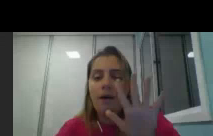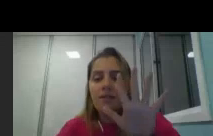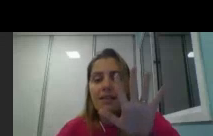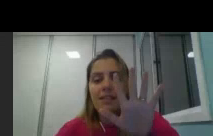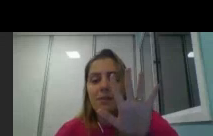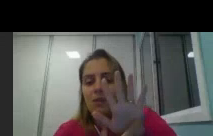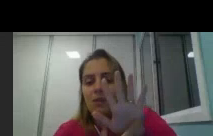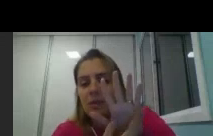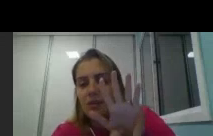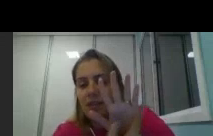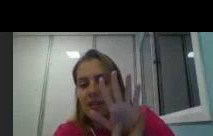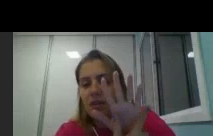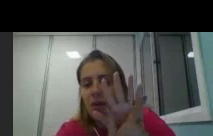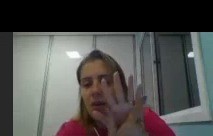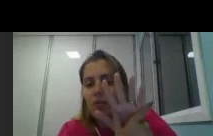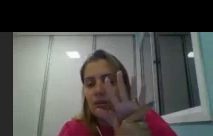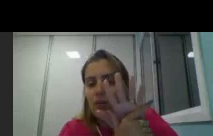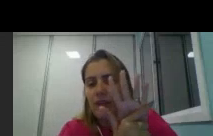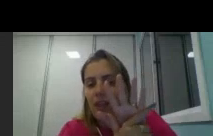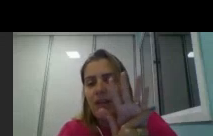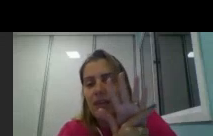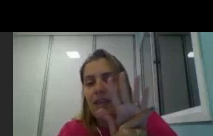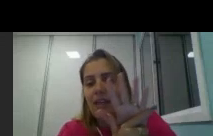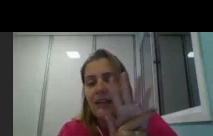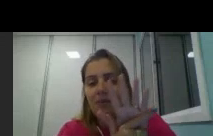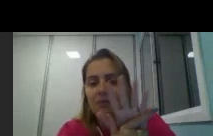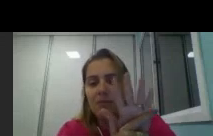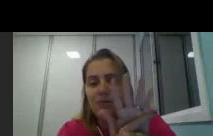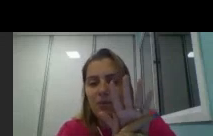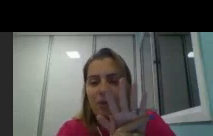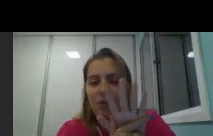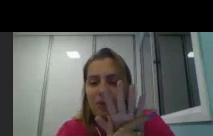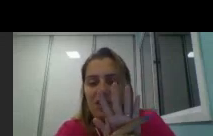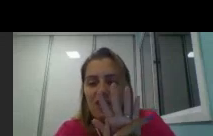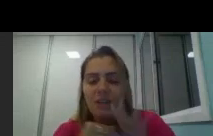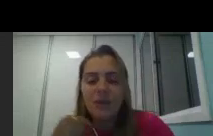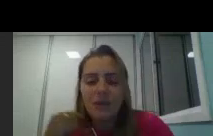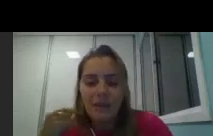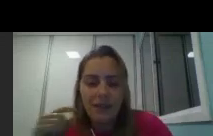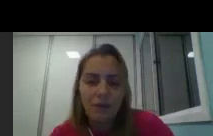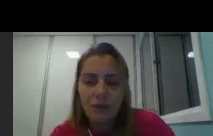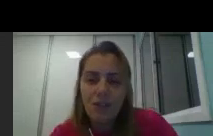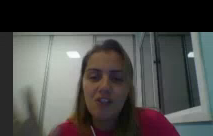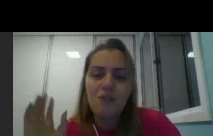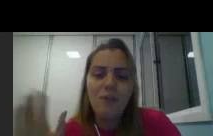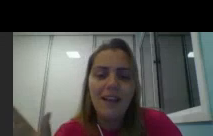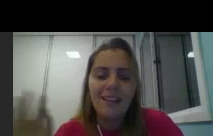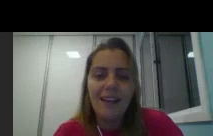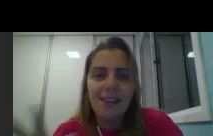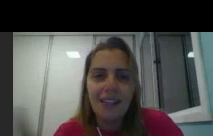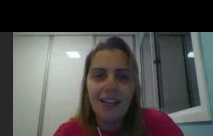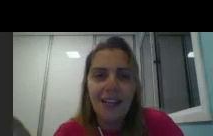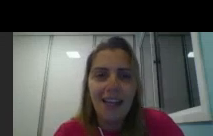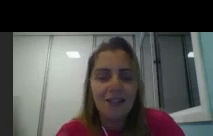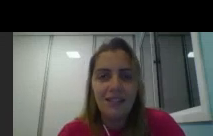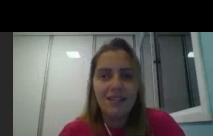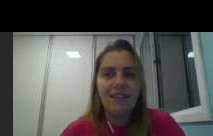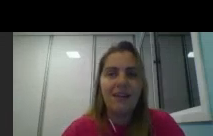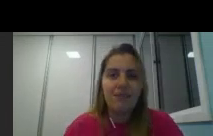tá? Às vezes as pessoas produzem aqui, ó, um cotoquinho aqui, né? Um outro dedinho, até tem um outro dedinho, tipo aquela